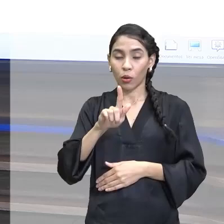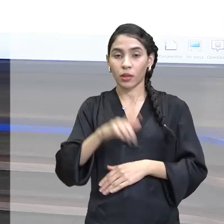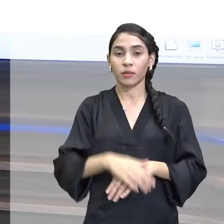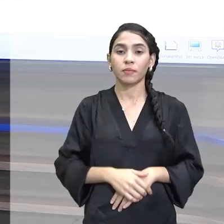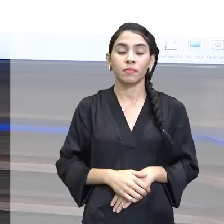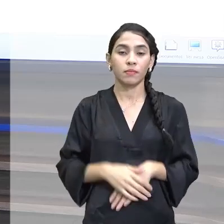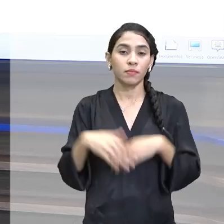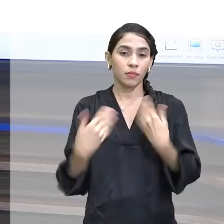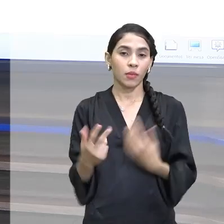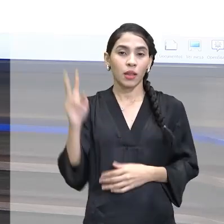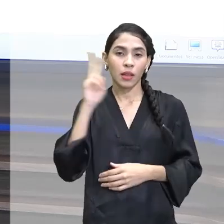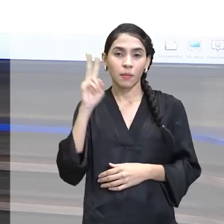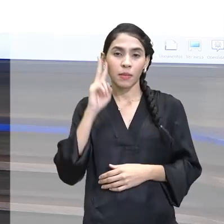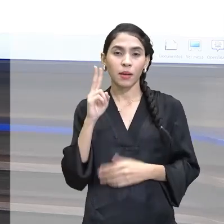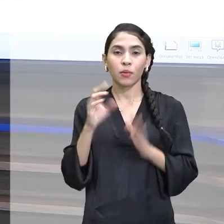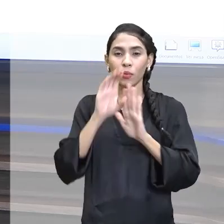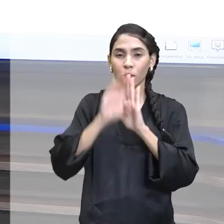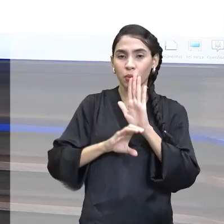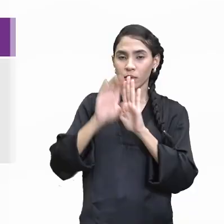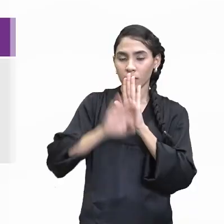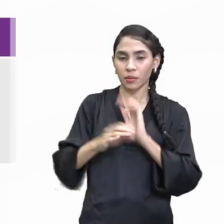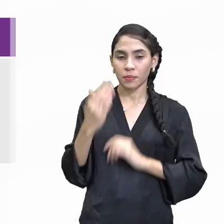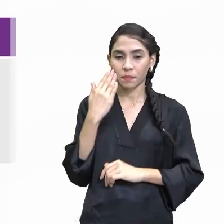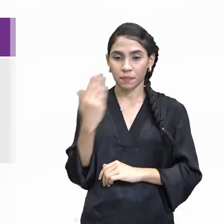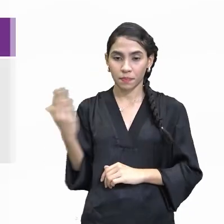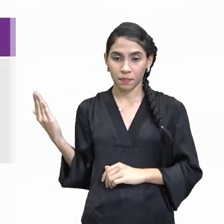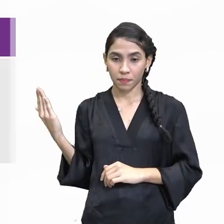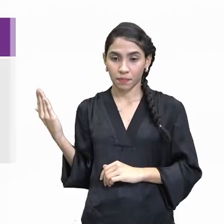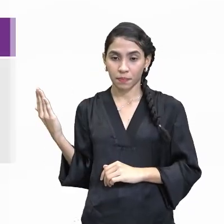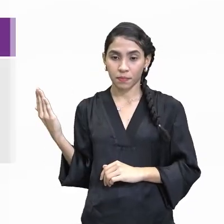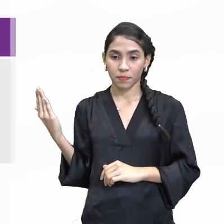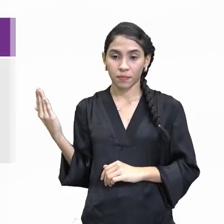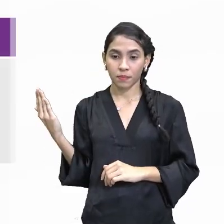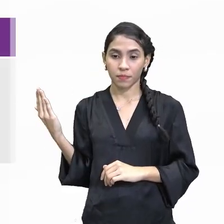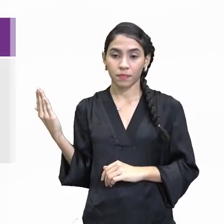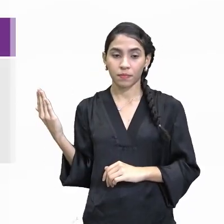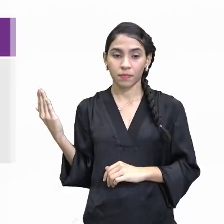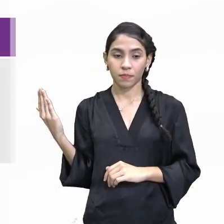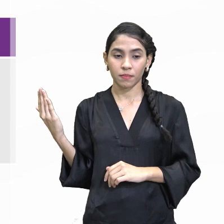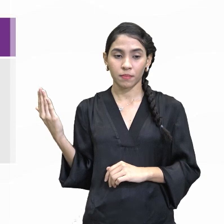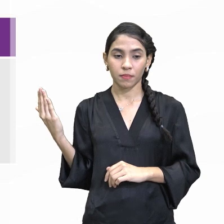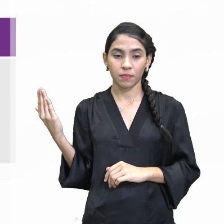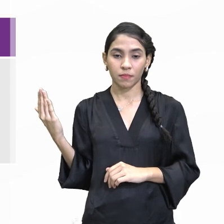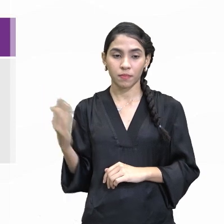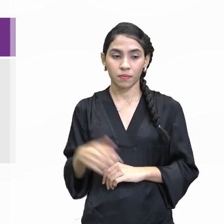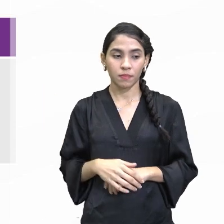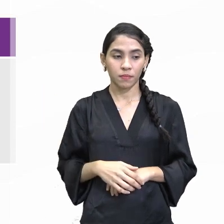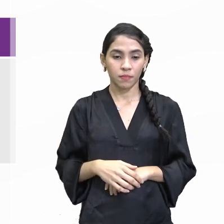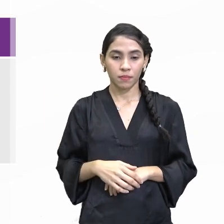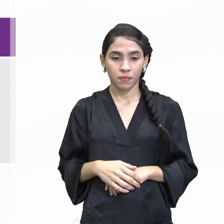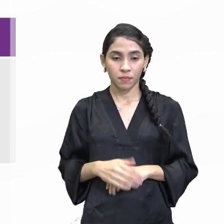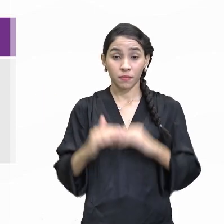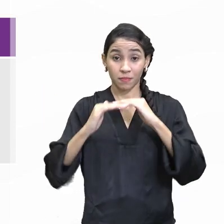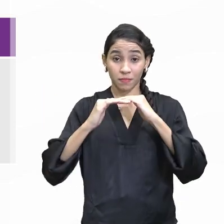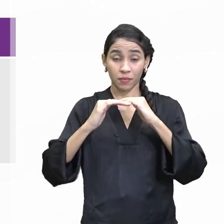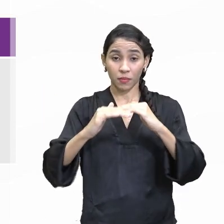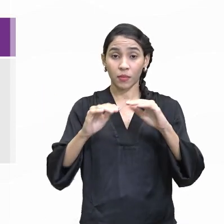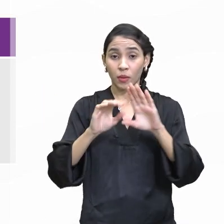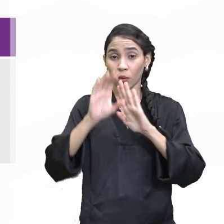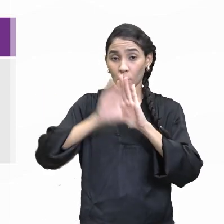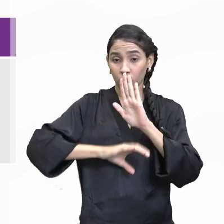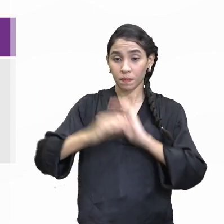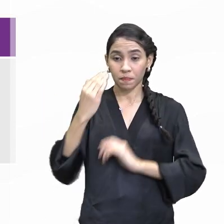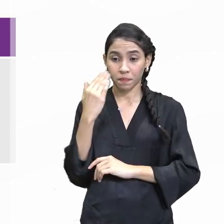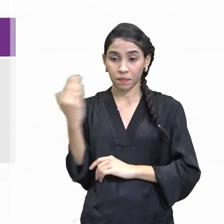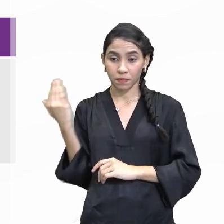agora lembrar o que são então esses logaritmos. Vamos voltar à nossa cartela. Olha aí a definição padrão. Se